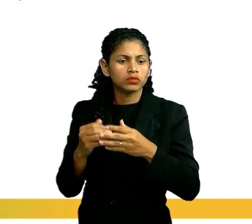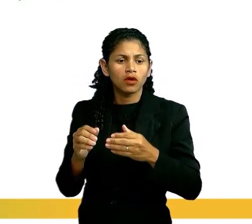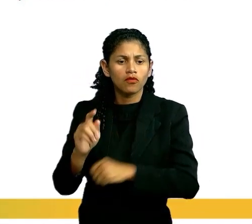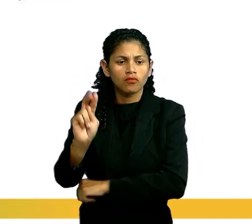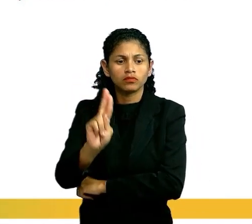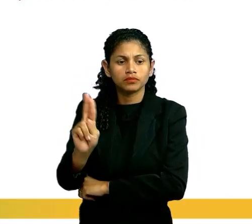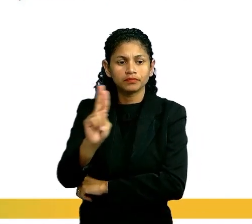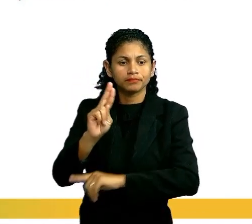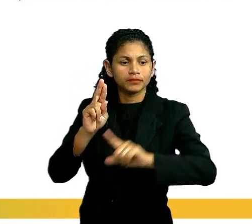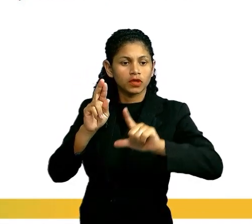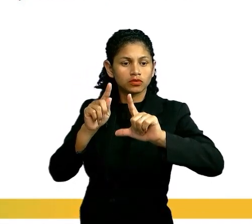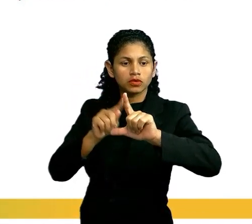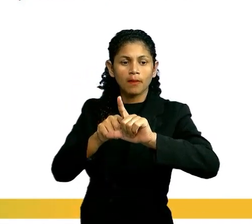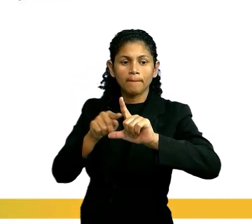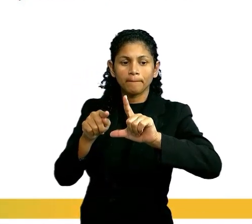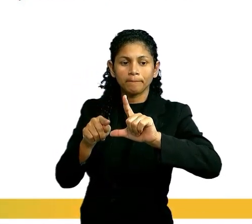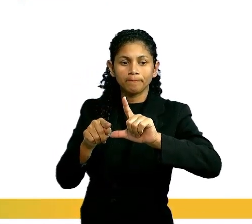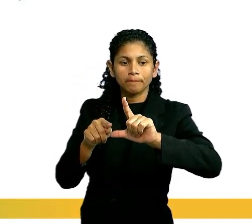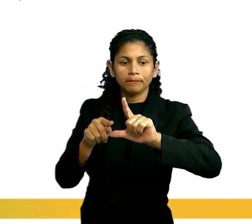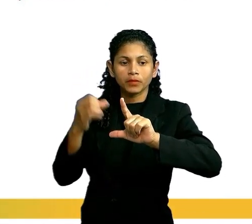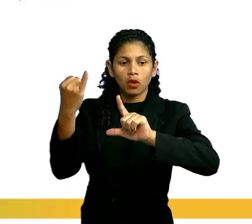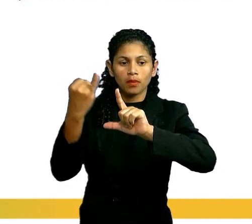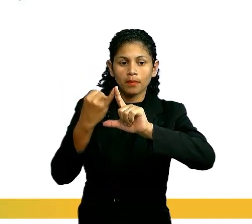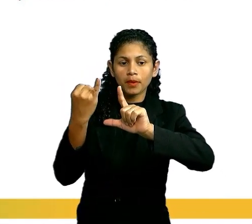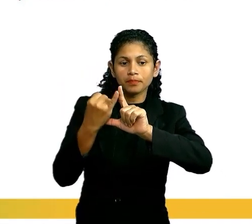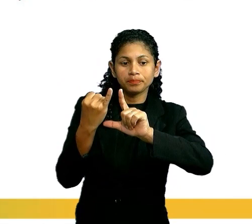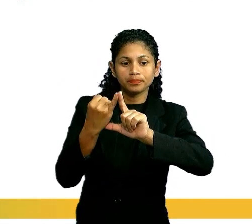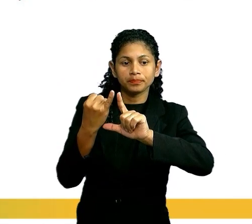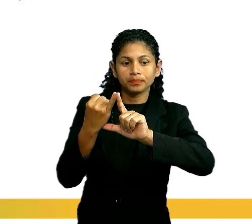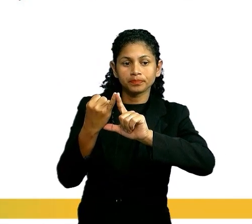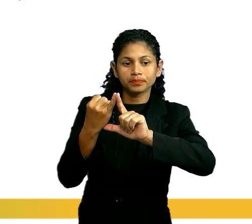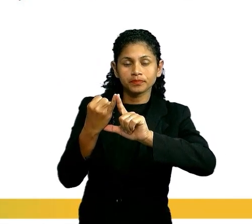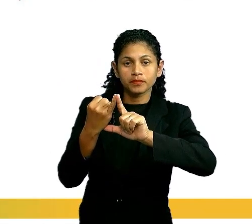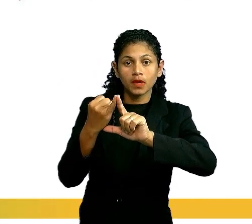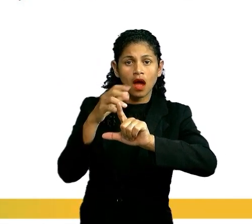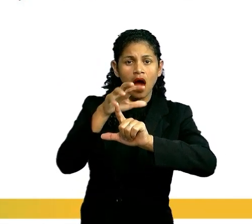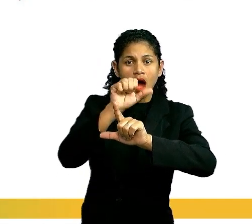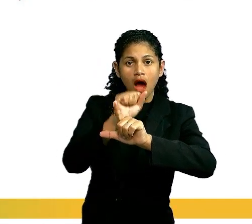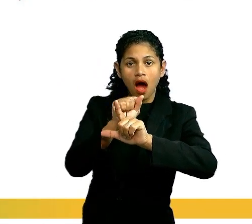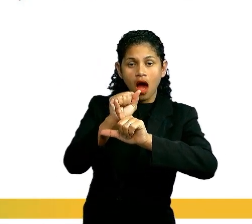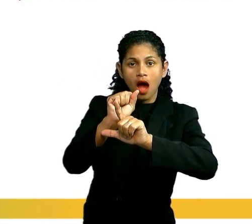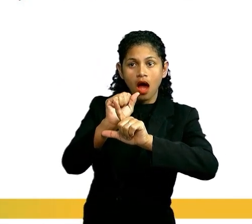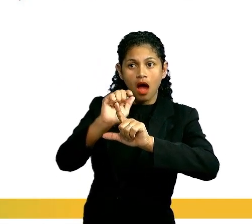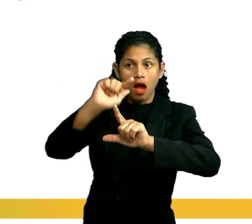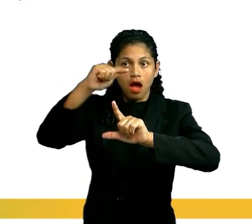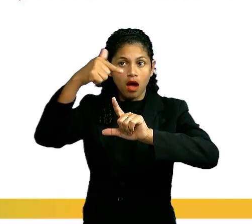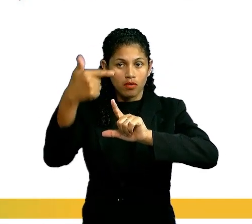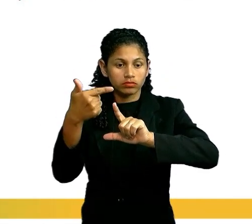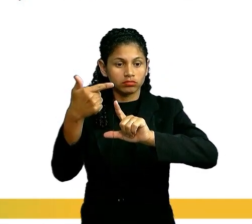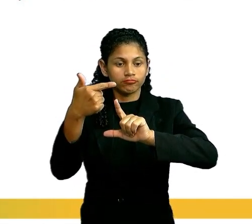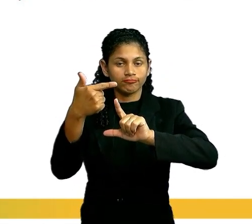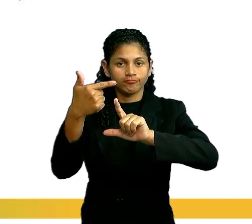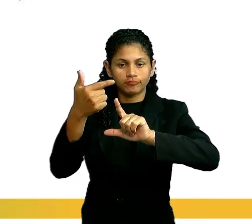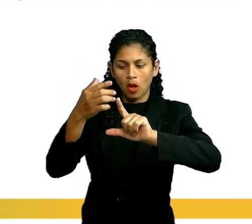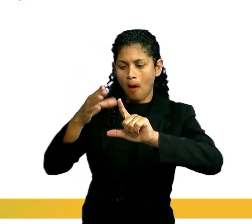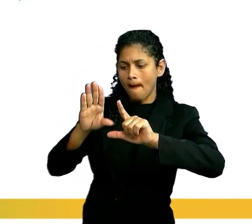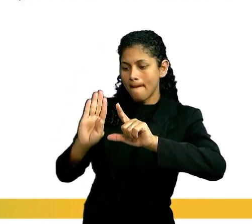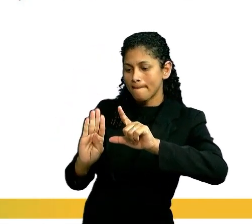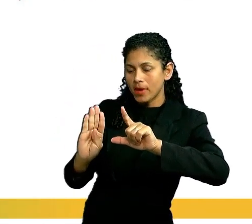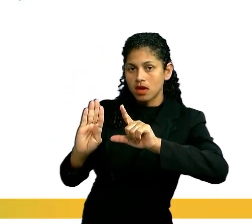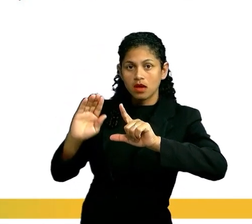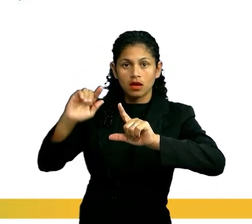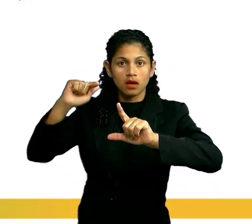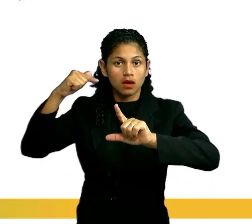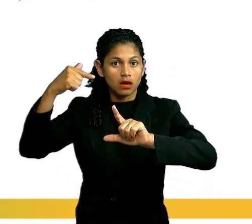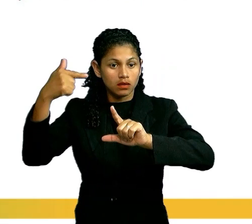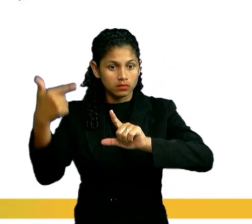eu pegar esse cateto elevar ao quadrado, mais esse cateto elevar ao quadrado, a soma deles vai me dar a medida